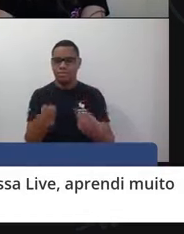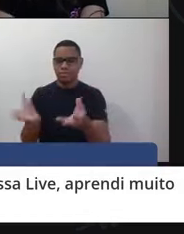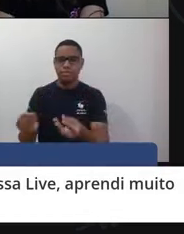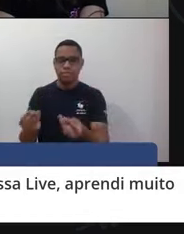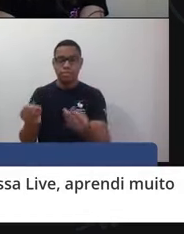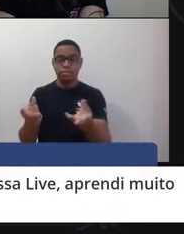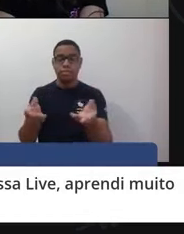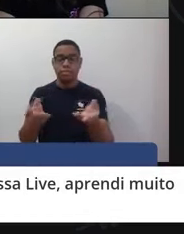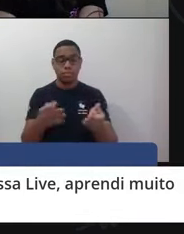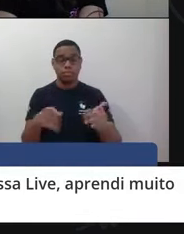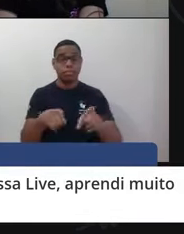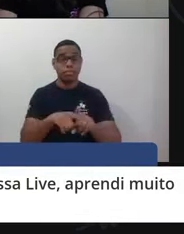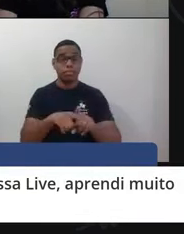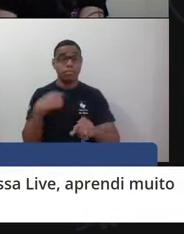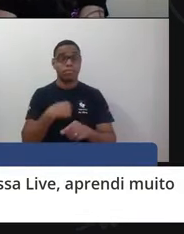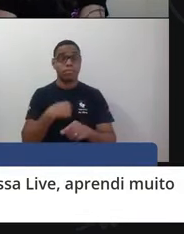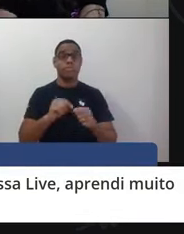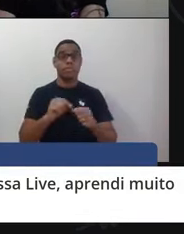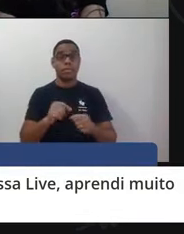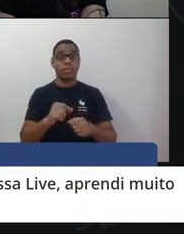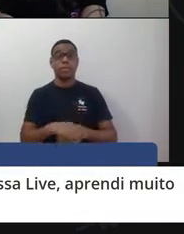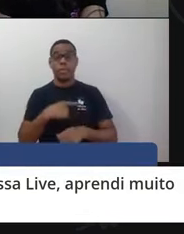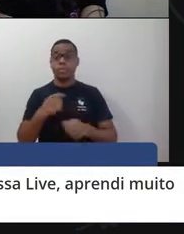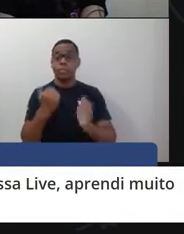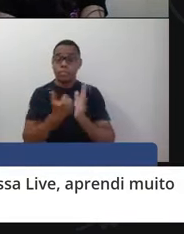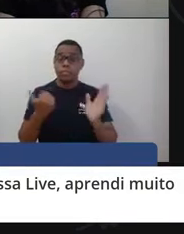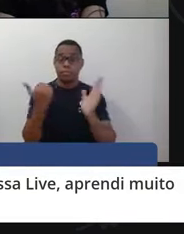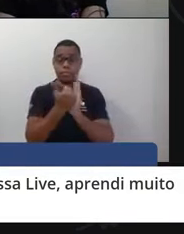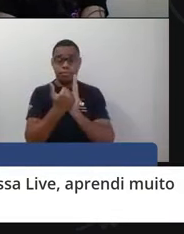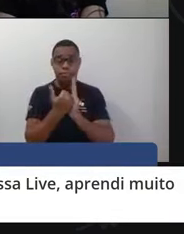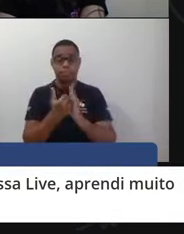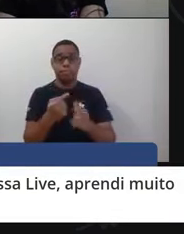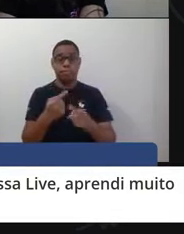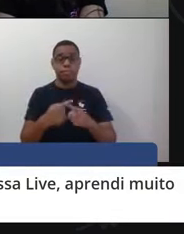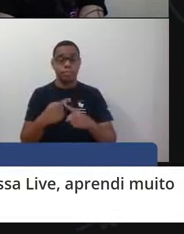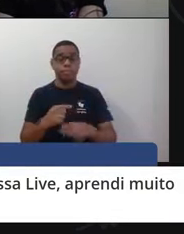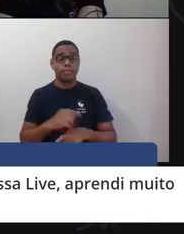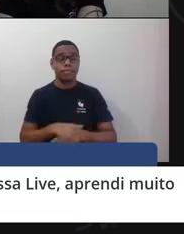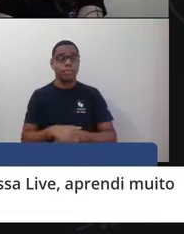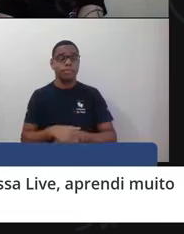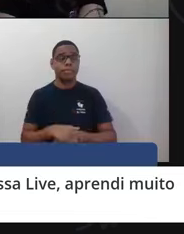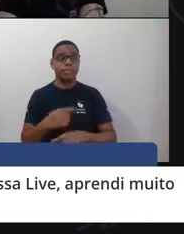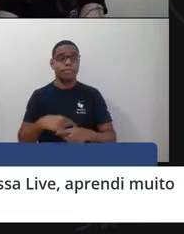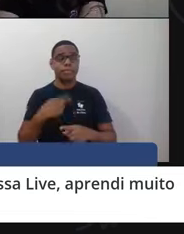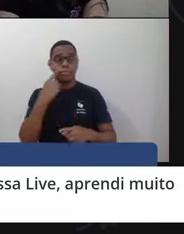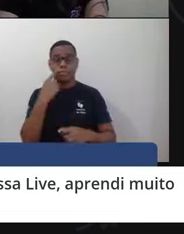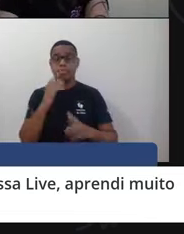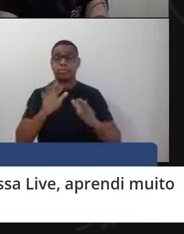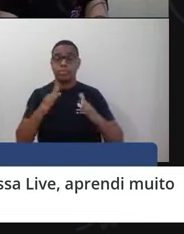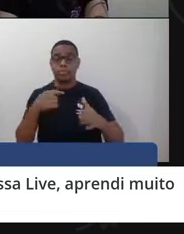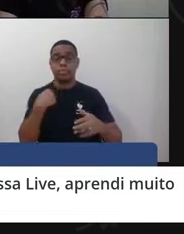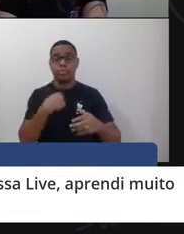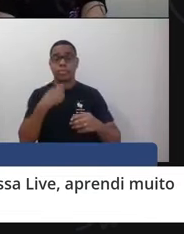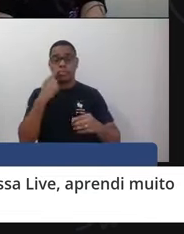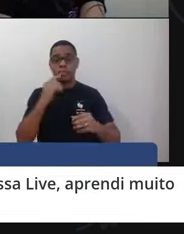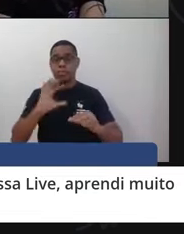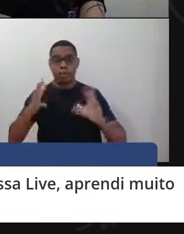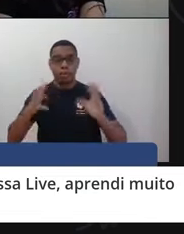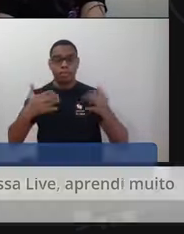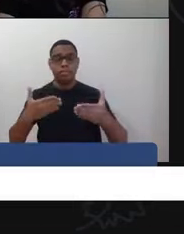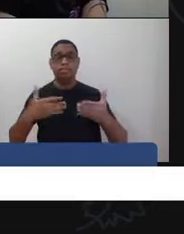outra, estamos fazendo ainda menos do que deveríamos. Por quê? Nós estamos, muitas vezes, atropelados pelos fatos.